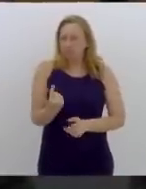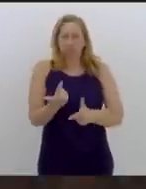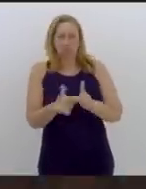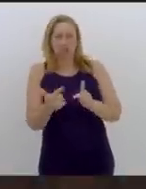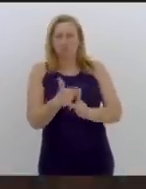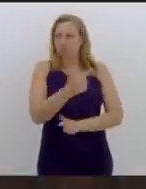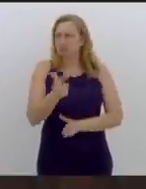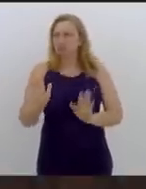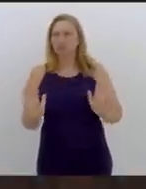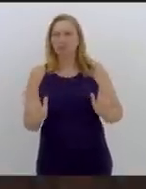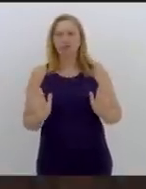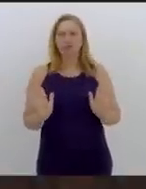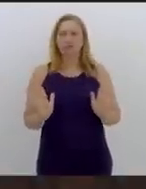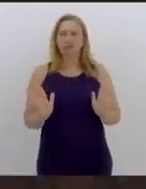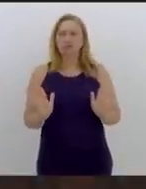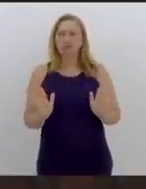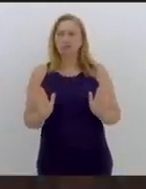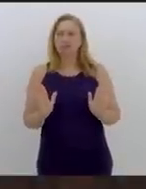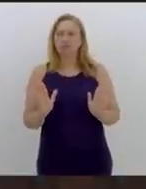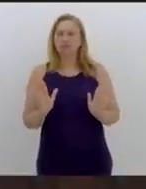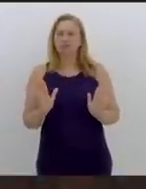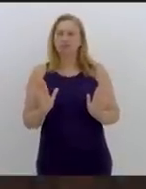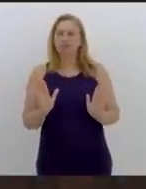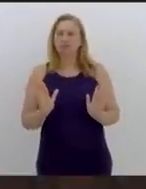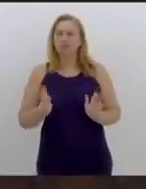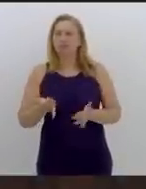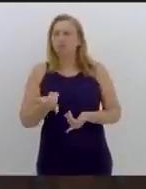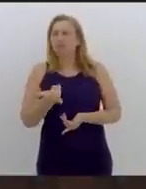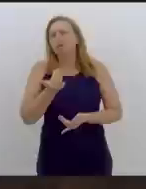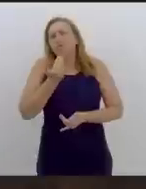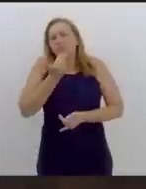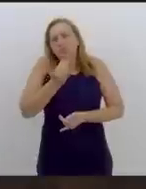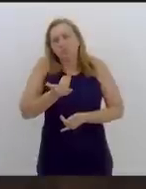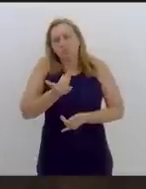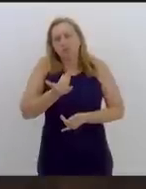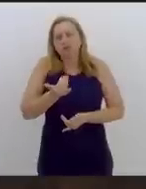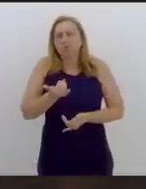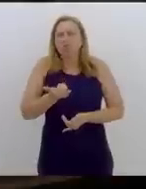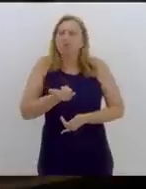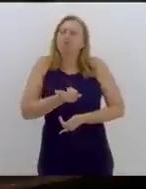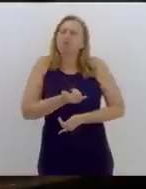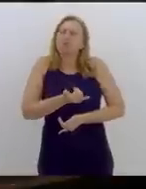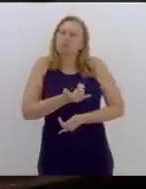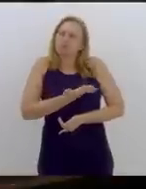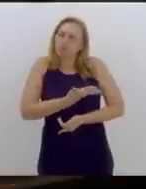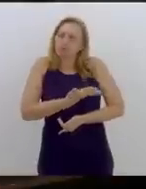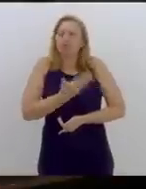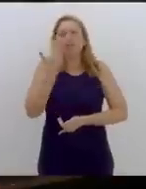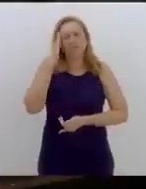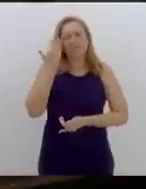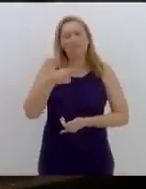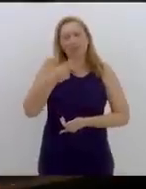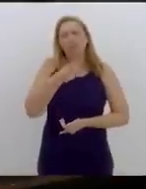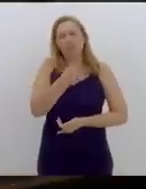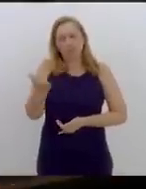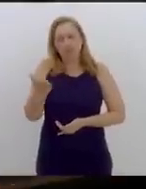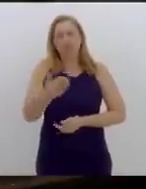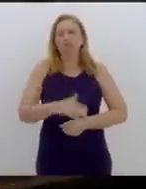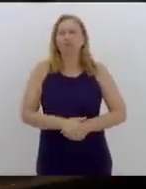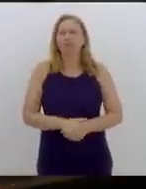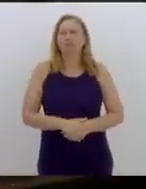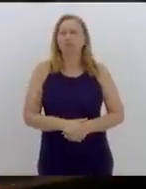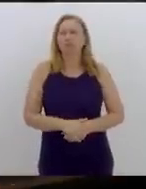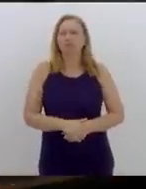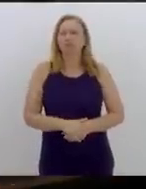onde me perdoe perdoa o seu amigo eu tenho limitação entendo o que eu vou falar para vocês eu vou deixar você